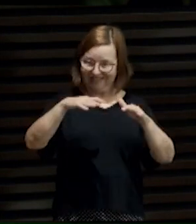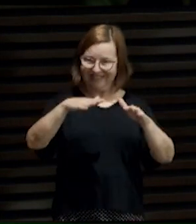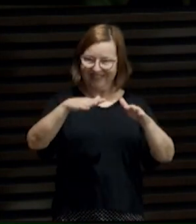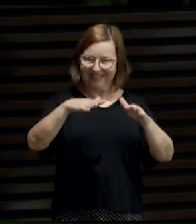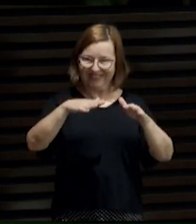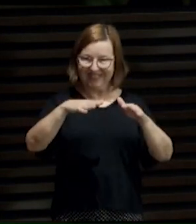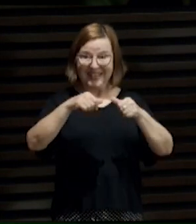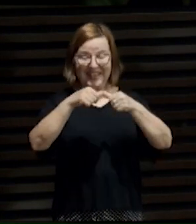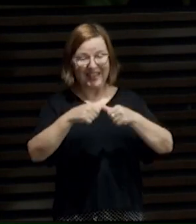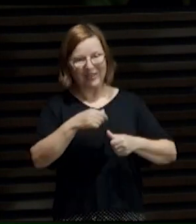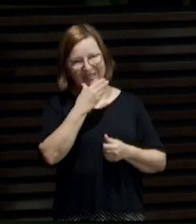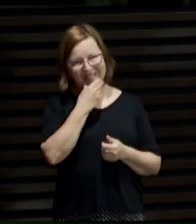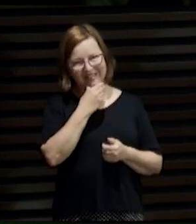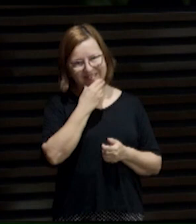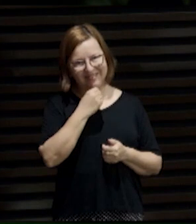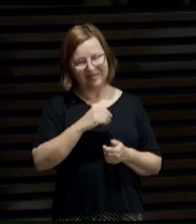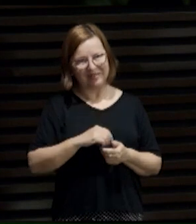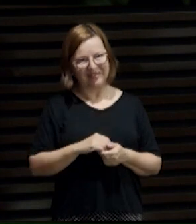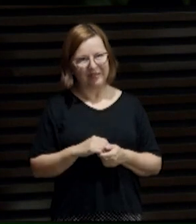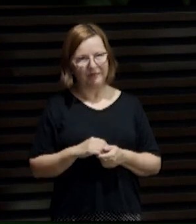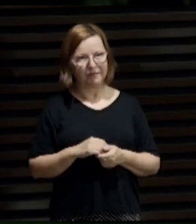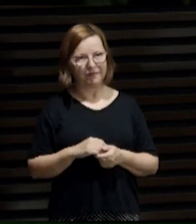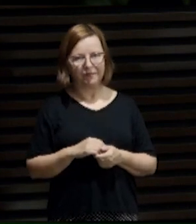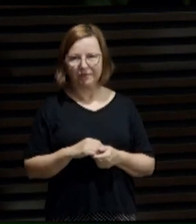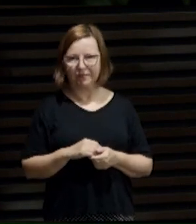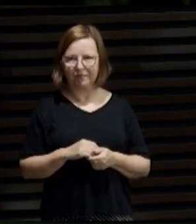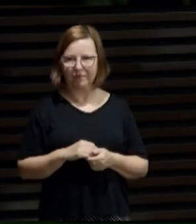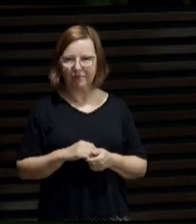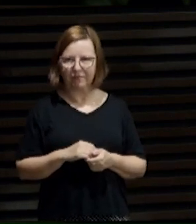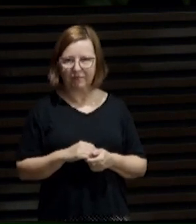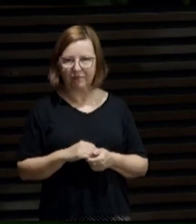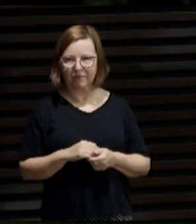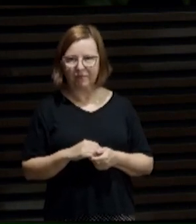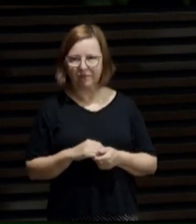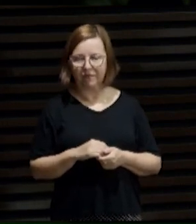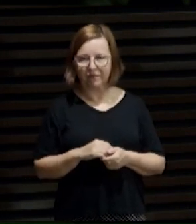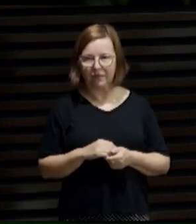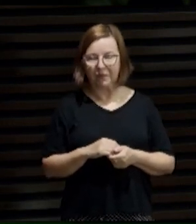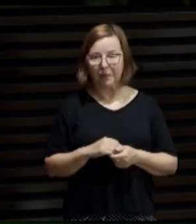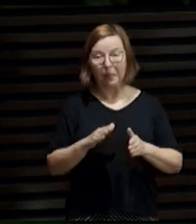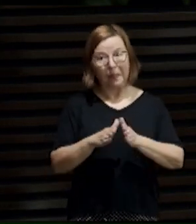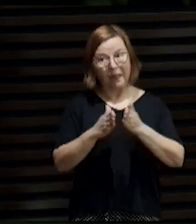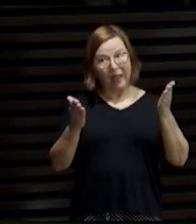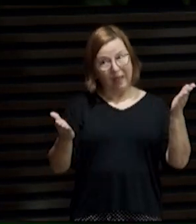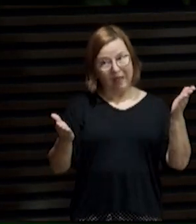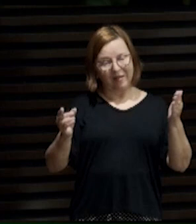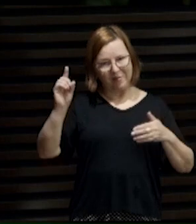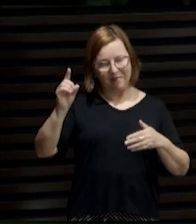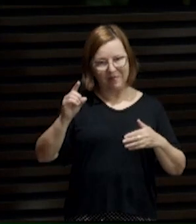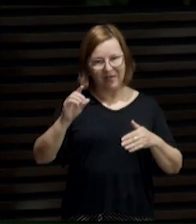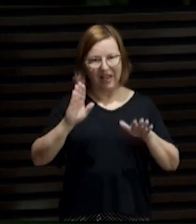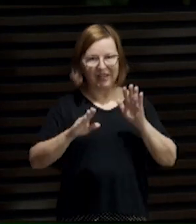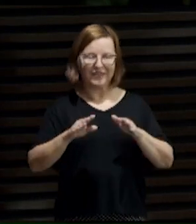é este homem. A língua hebraica, ela usa muitas vezes a palavra homem num sentido genérico.